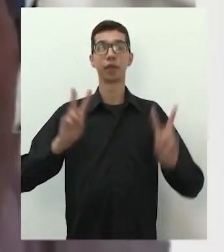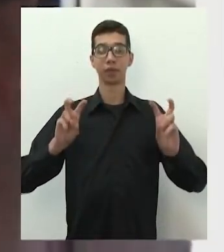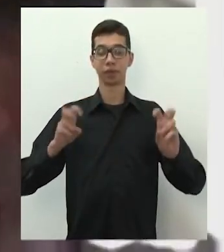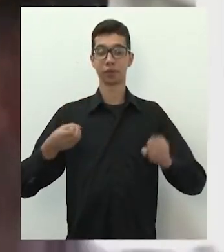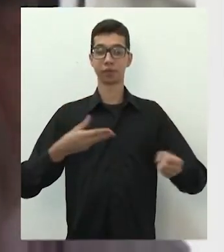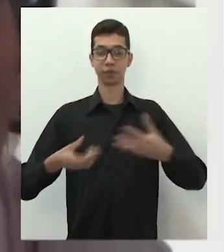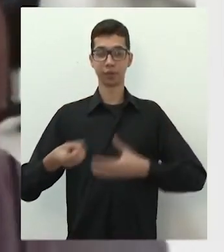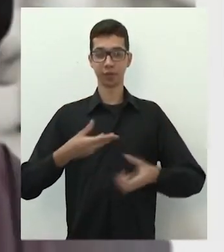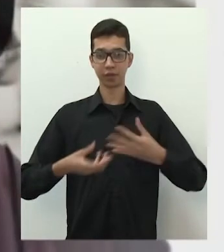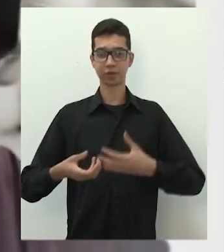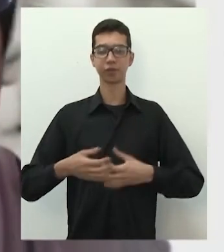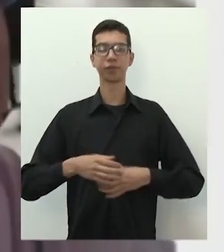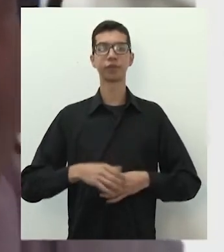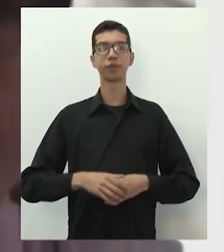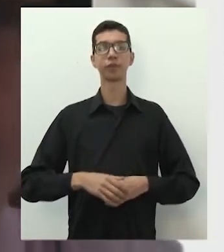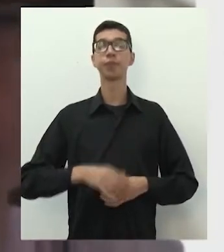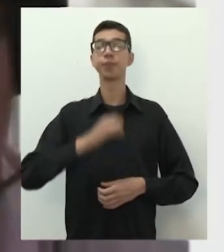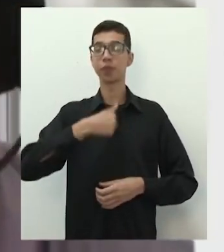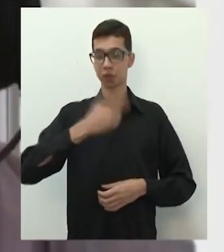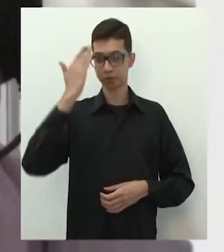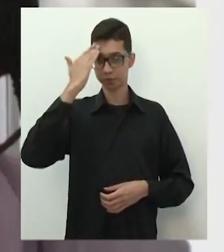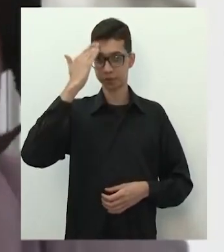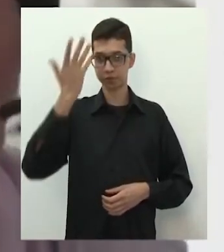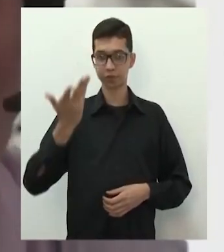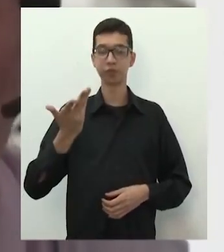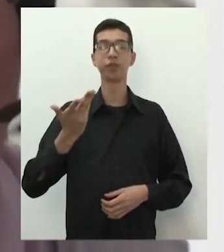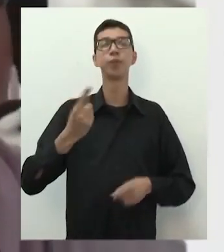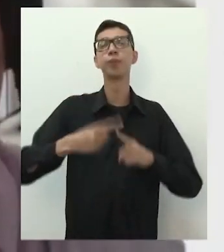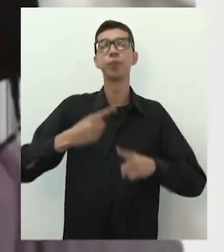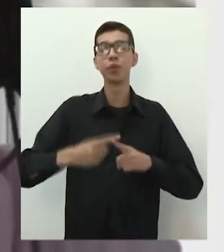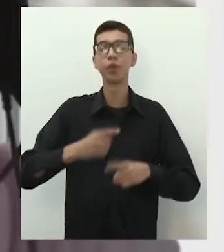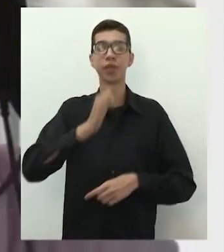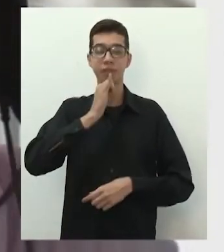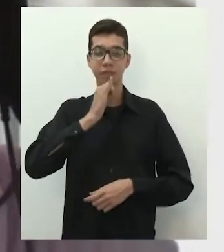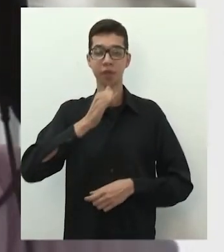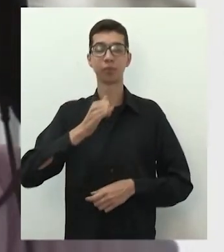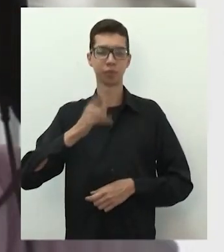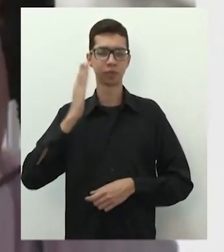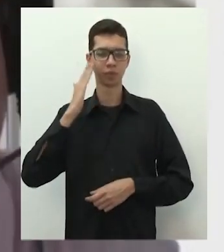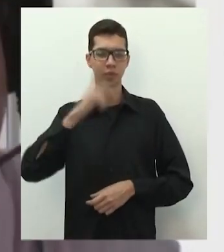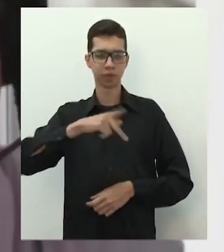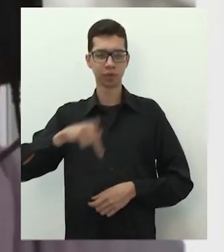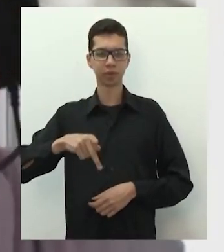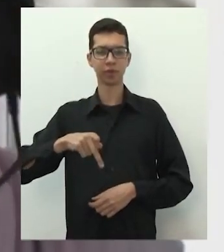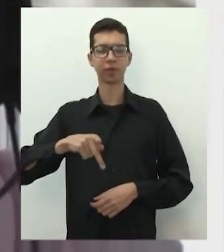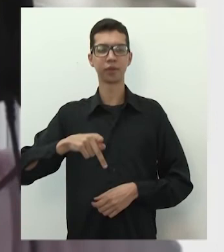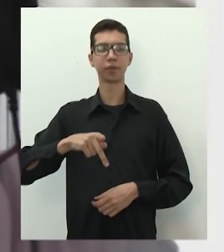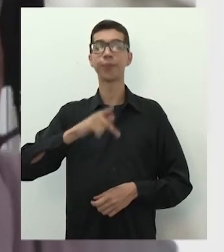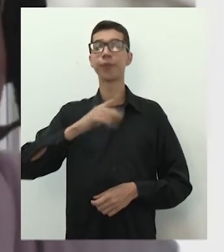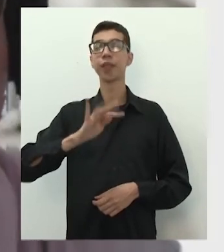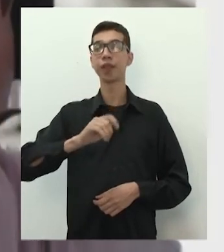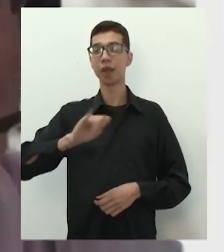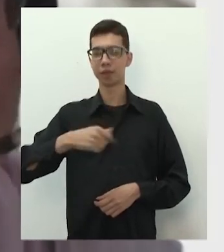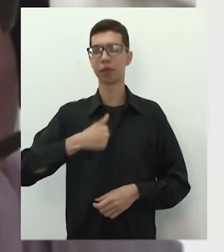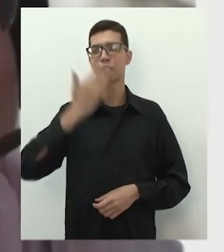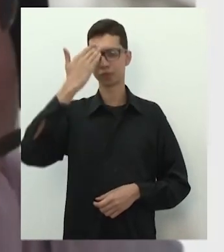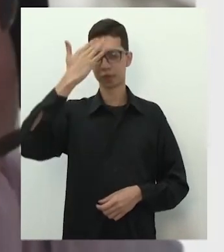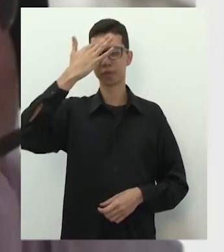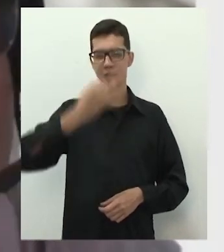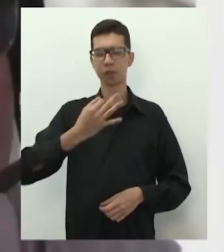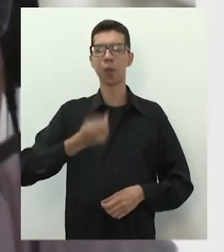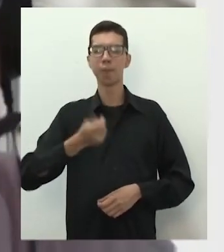se dinamiza e pensando na questão dos desafios, né? Se também esse fenômeno se comporta dessa forma também, para que esses